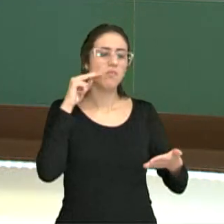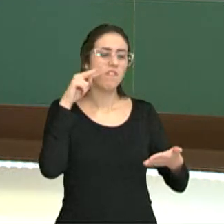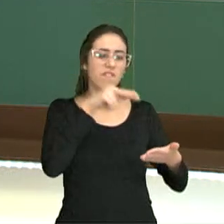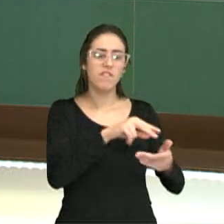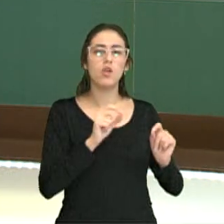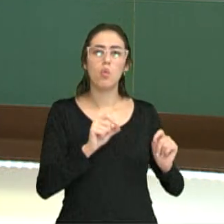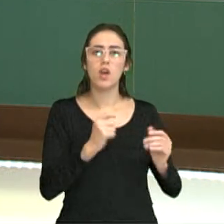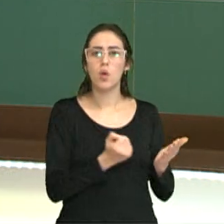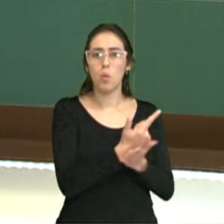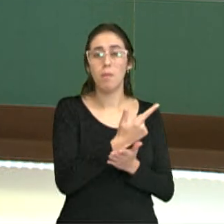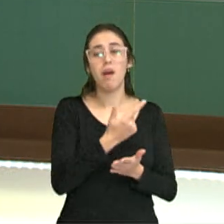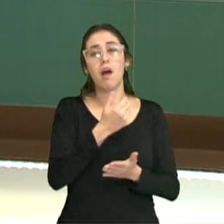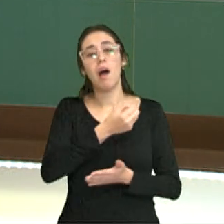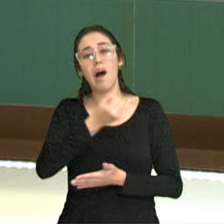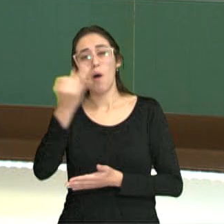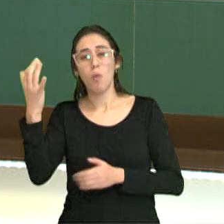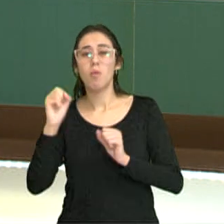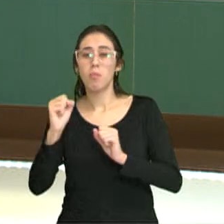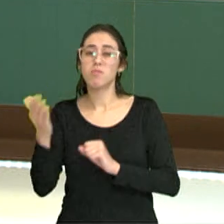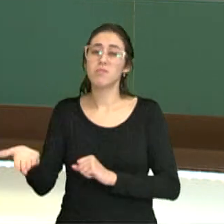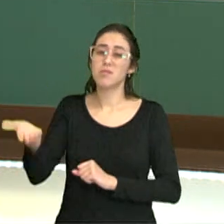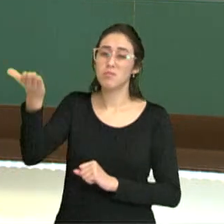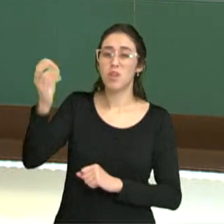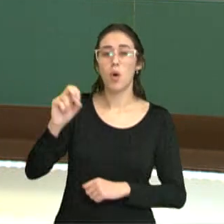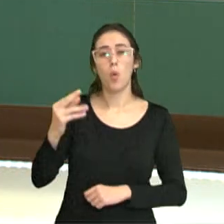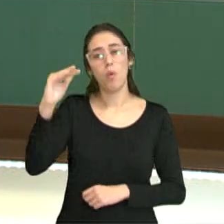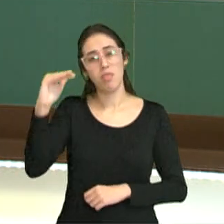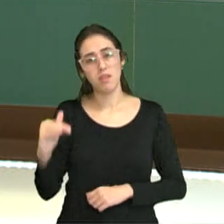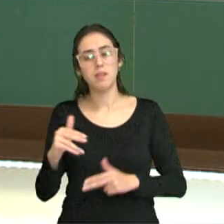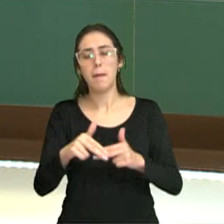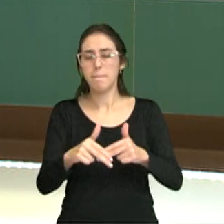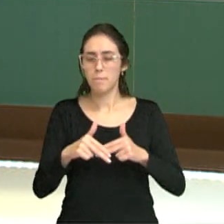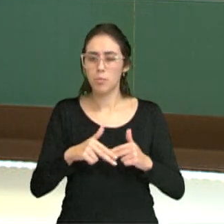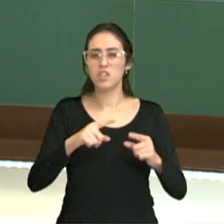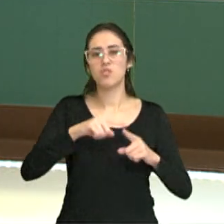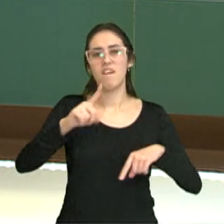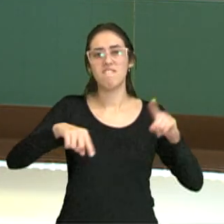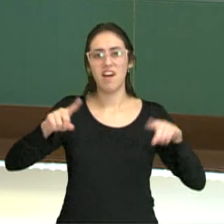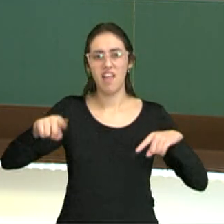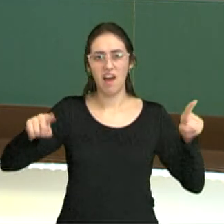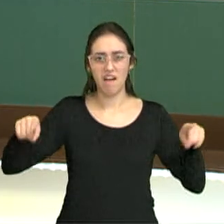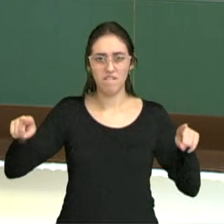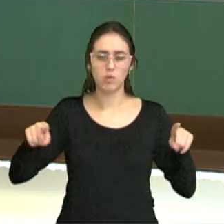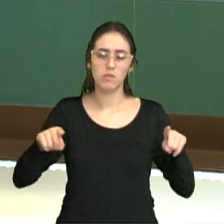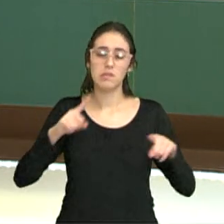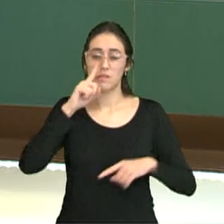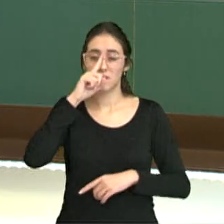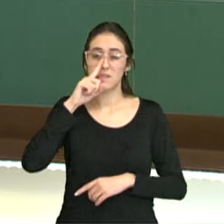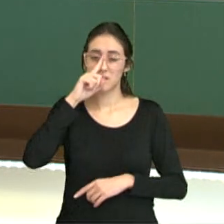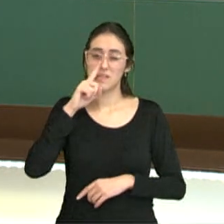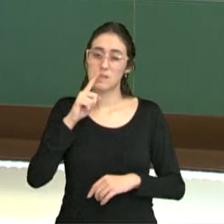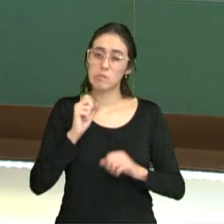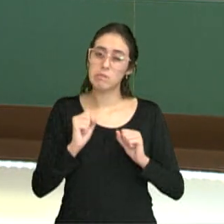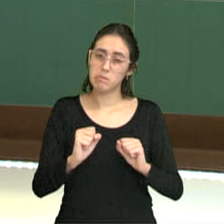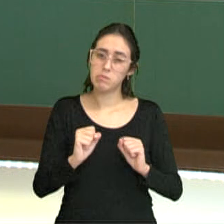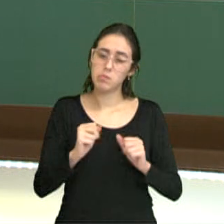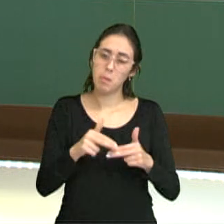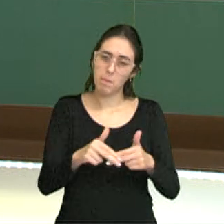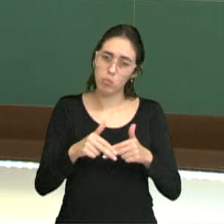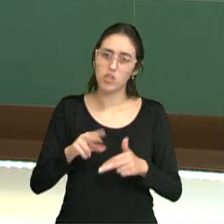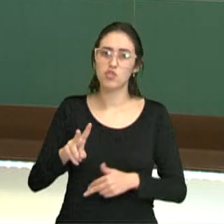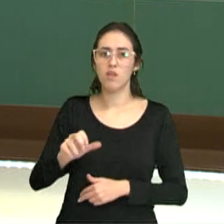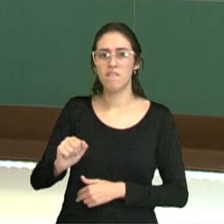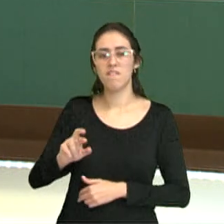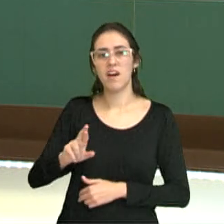pode subir essas ações ou descer. Por isso é considerado um mercado de um risco maior, por isso que a gente chama de